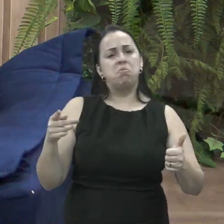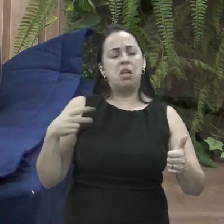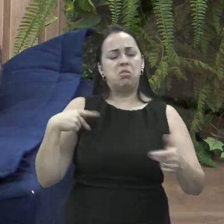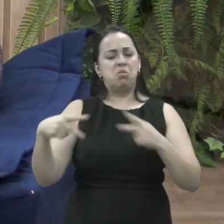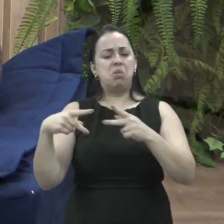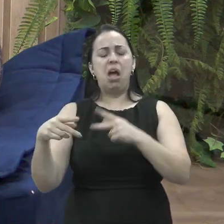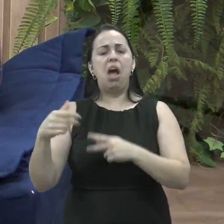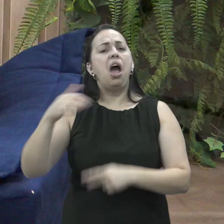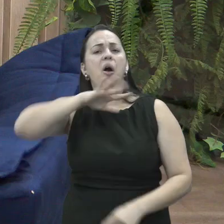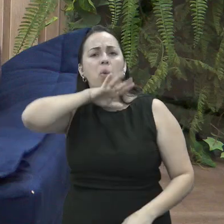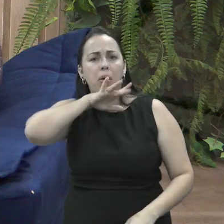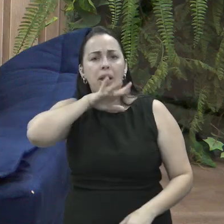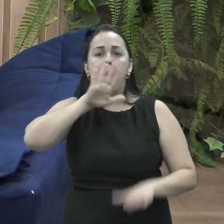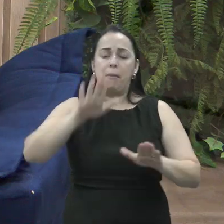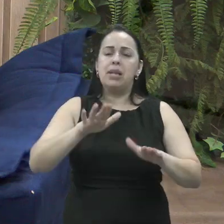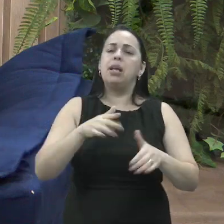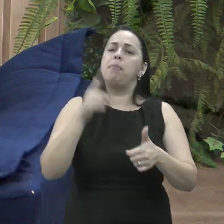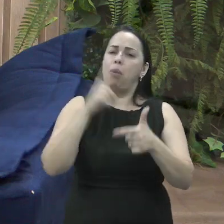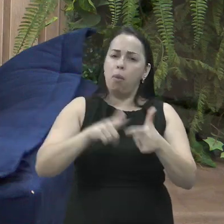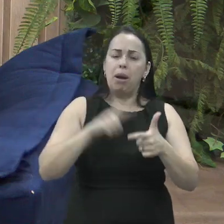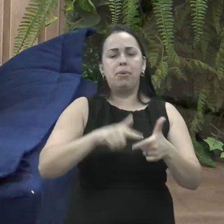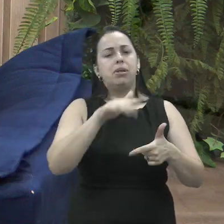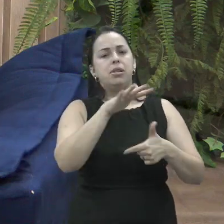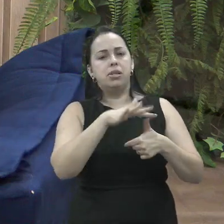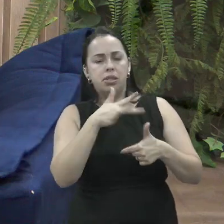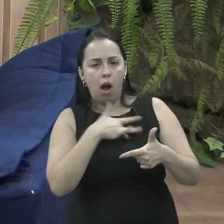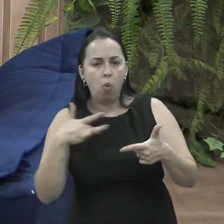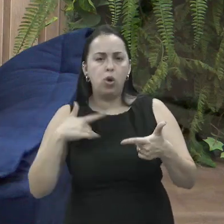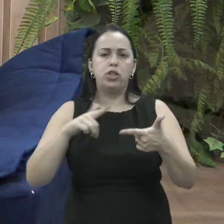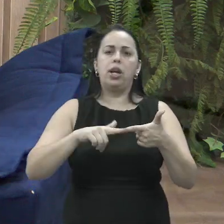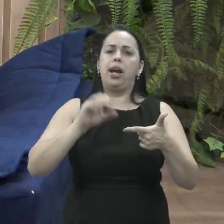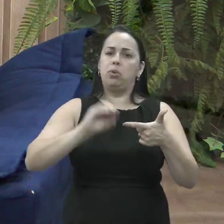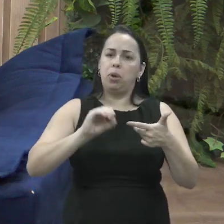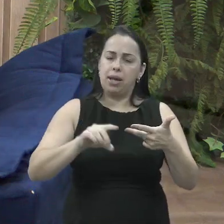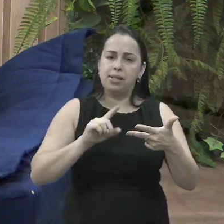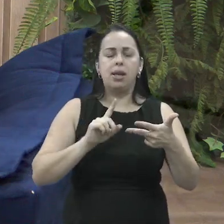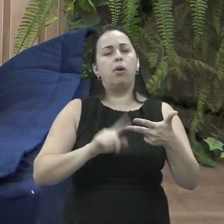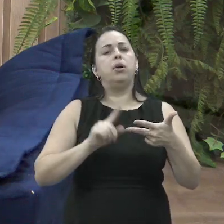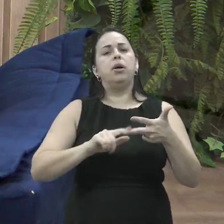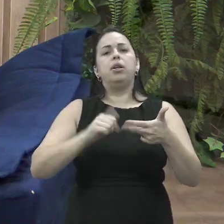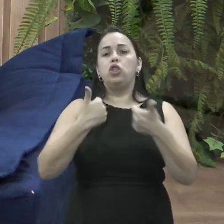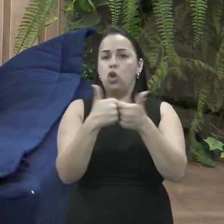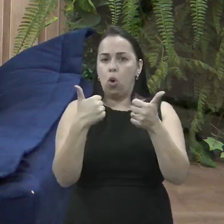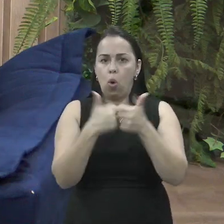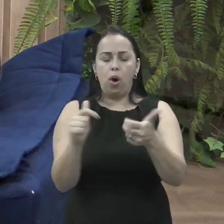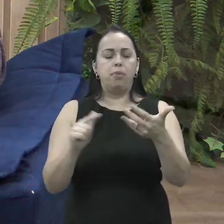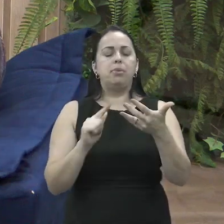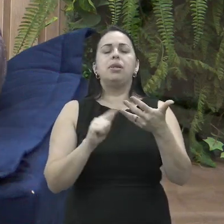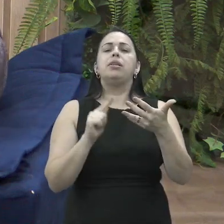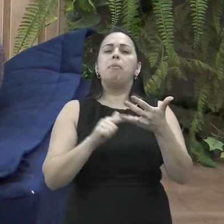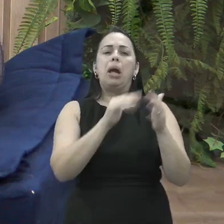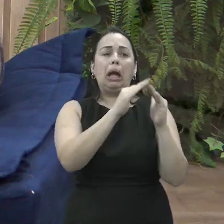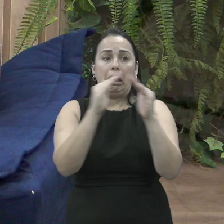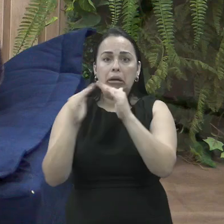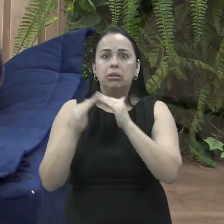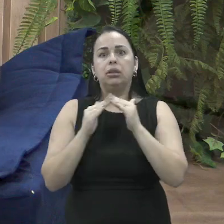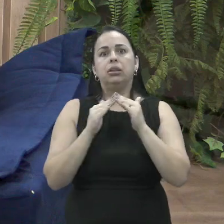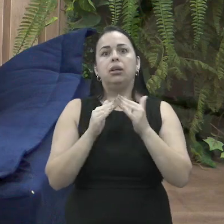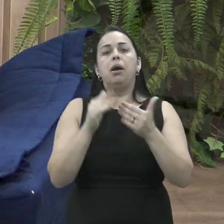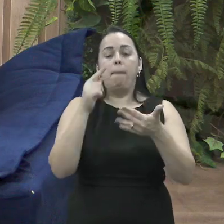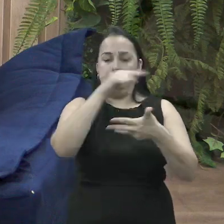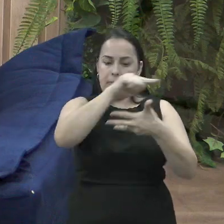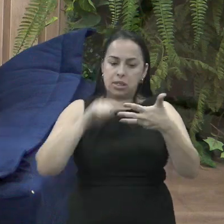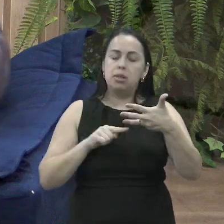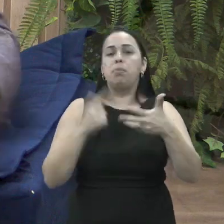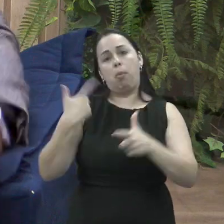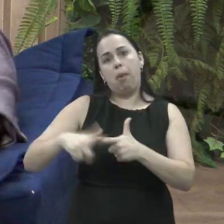que nós temos gargalos em várias áreas, desde saúde, educação, transporte, habitação, temos a questão aí das desapropriações. Então todos